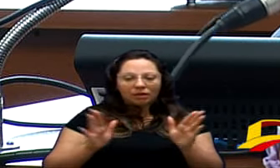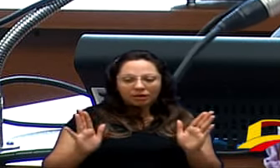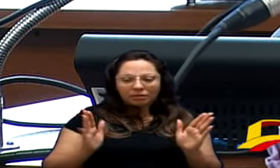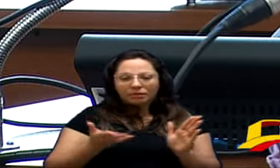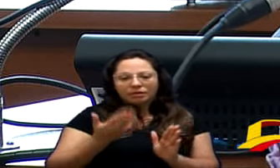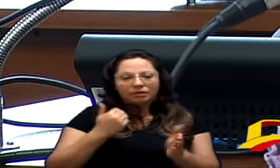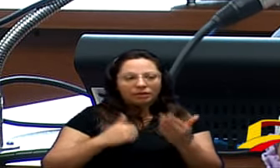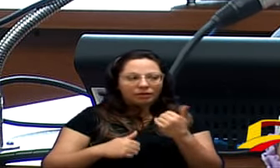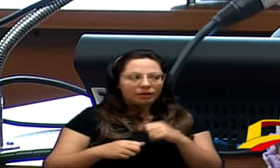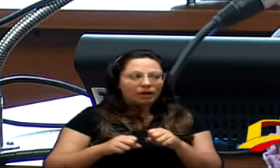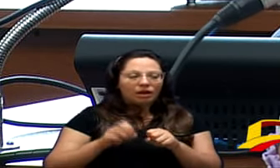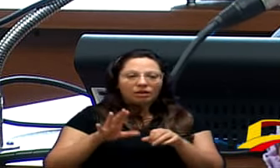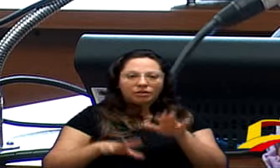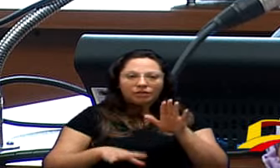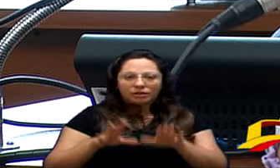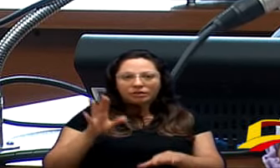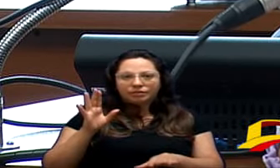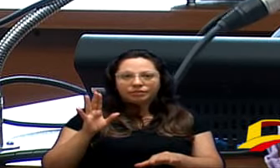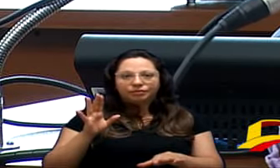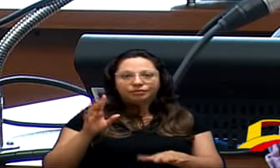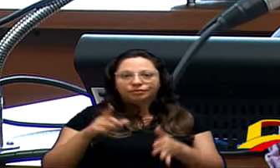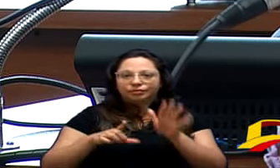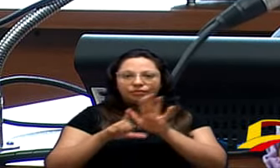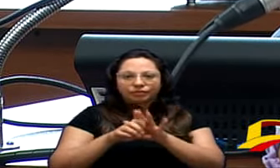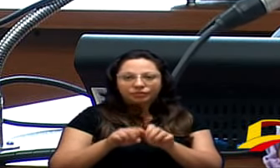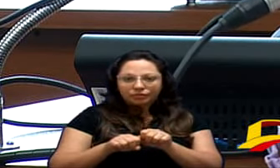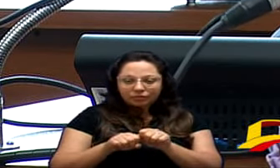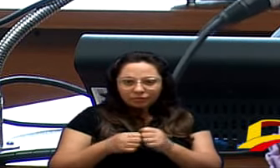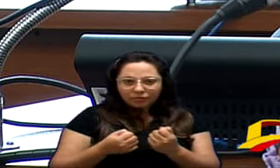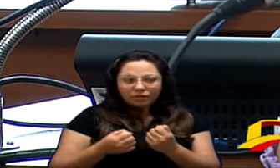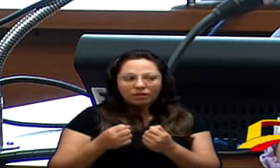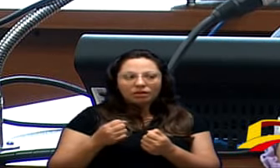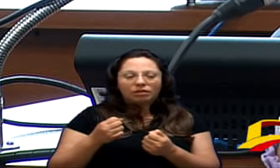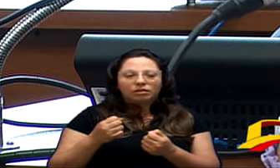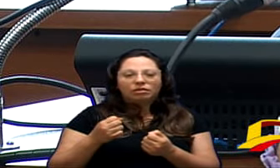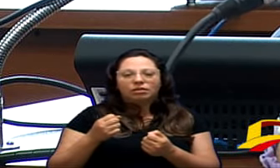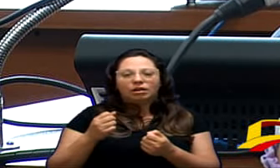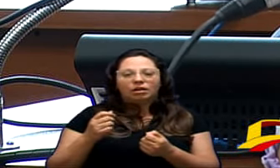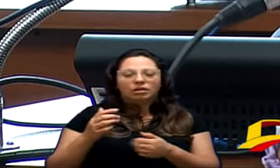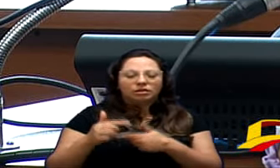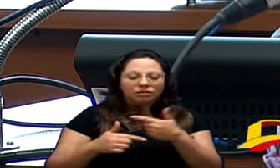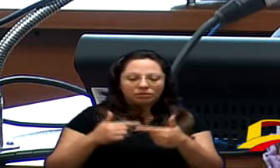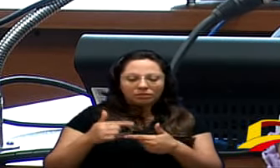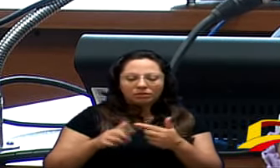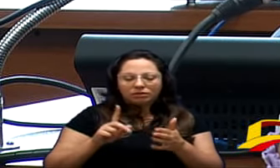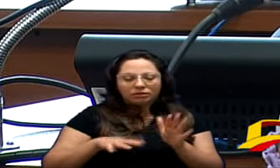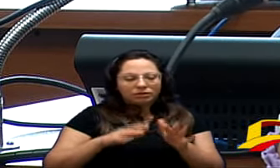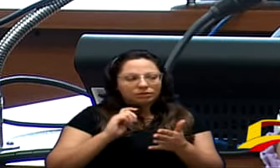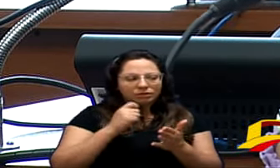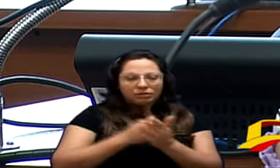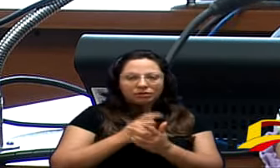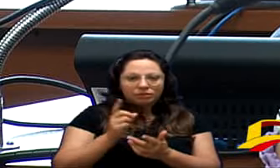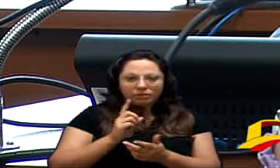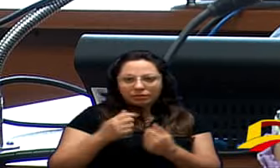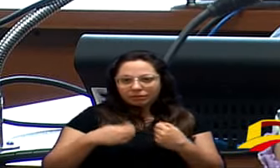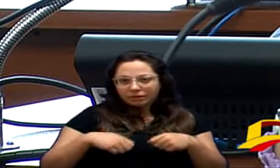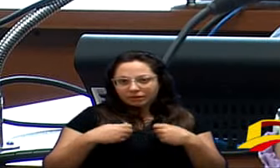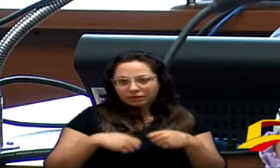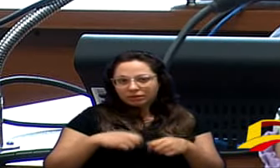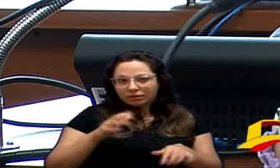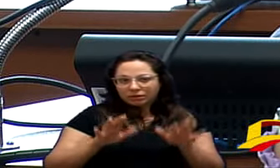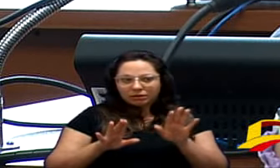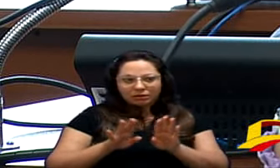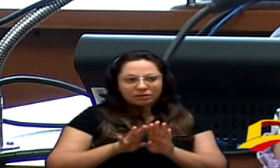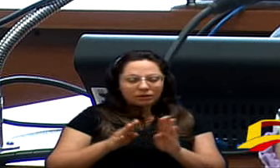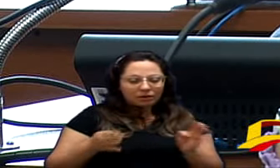de quebra da do cumprimento da lei dos direitos trabalhistas não pagando o que deveria abre lacunas